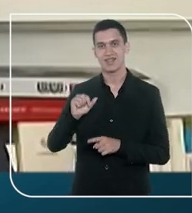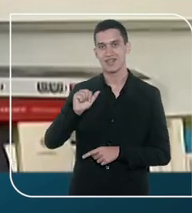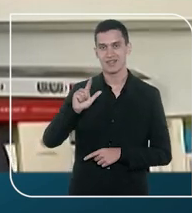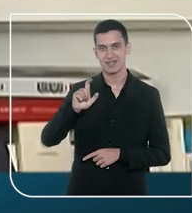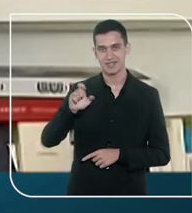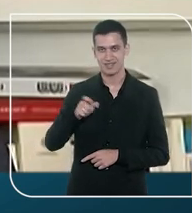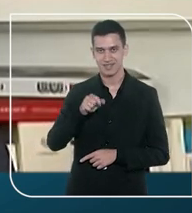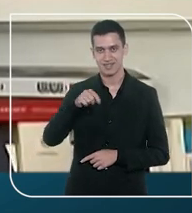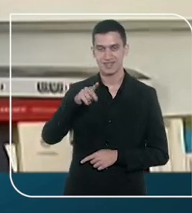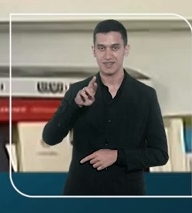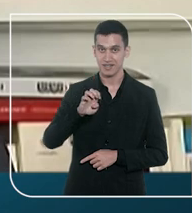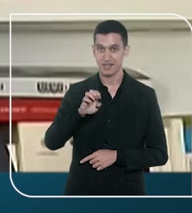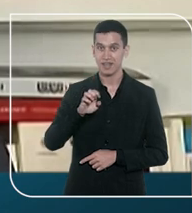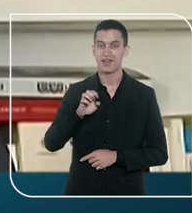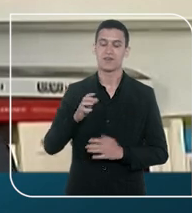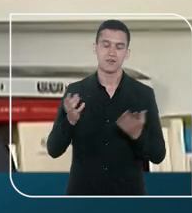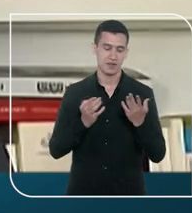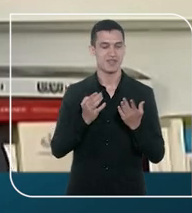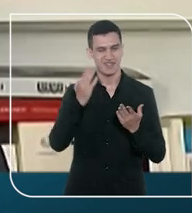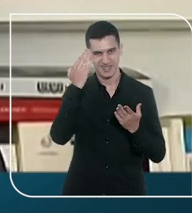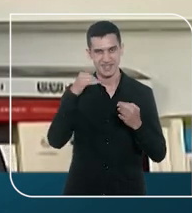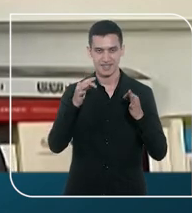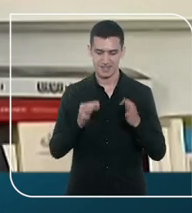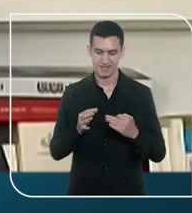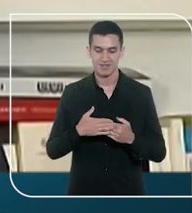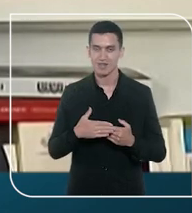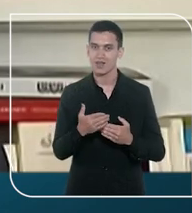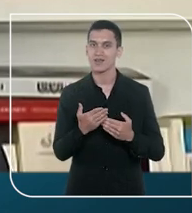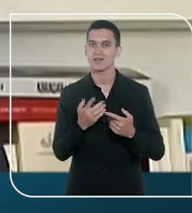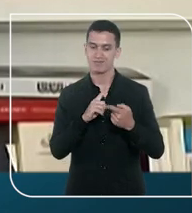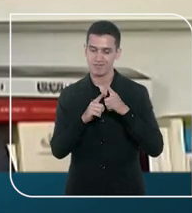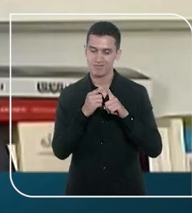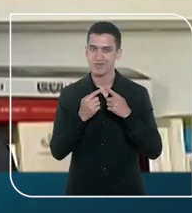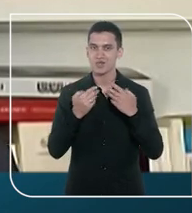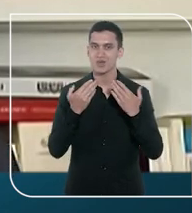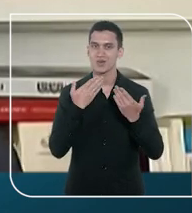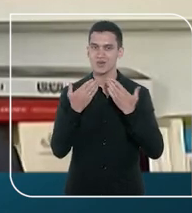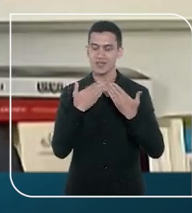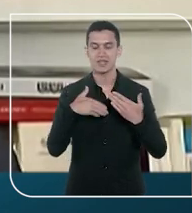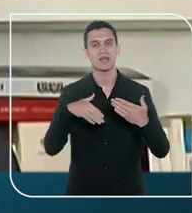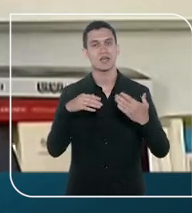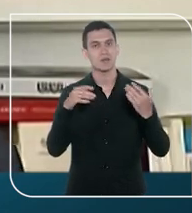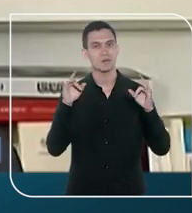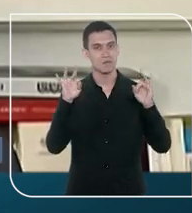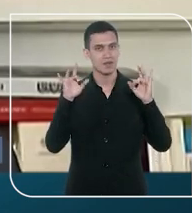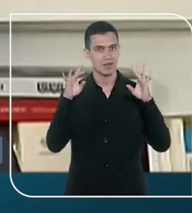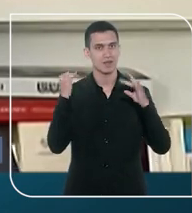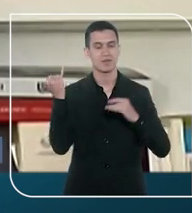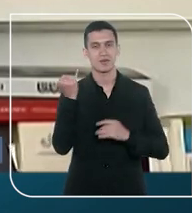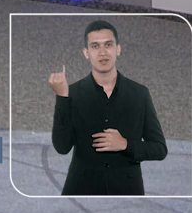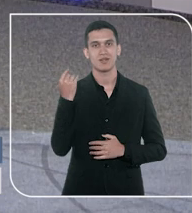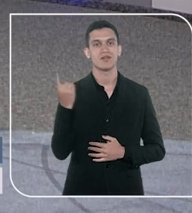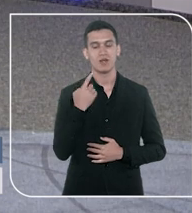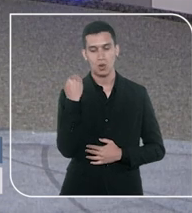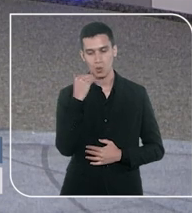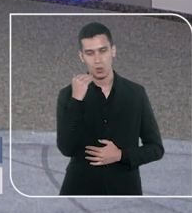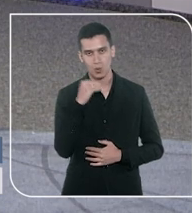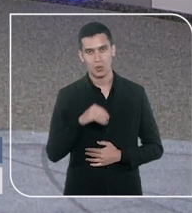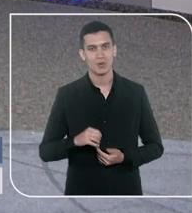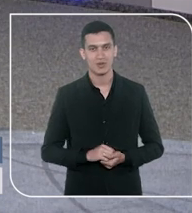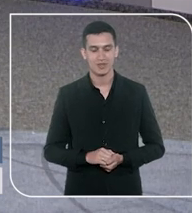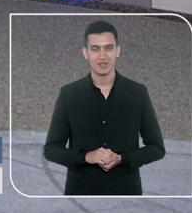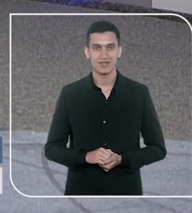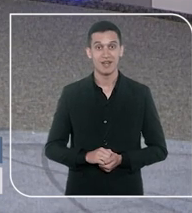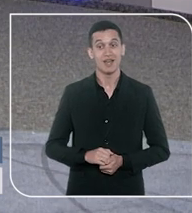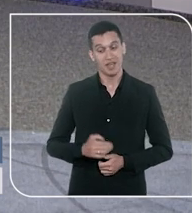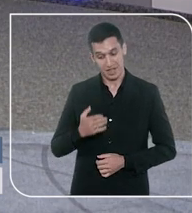também. Espero que nossa conversa seja bastante proveitosa sobre um tema que nos é muito caro. É uma honra enorme. Uma honra para mim